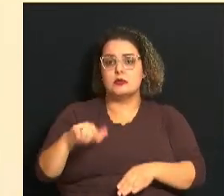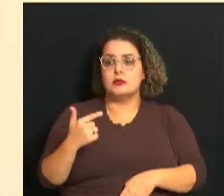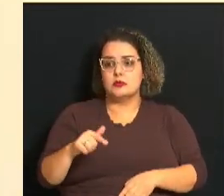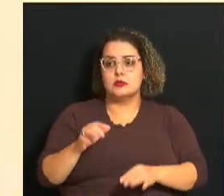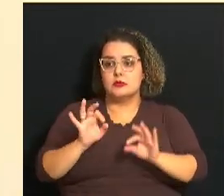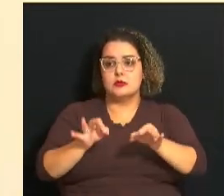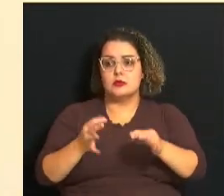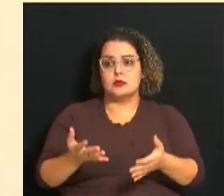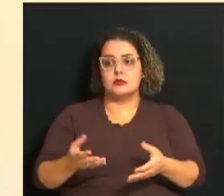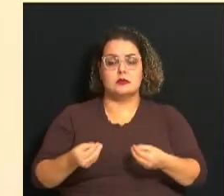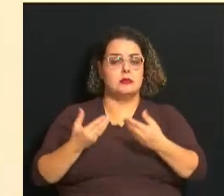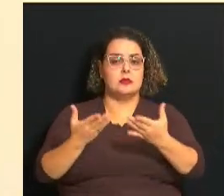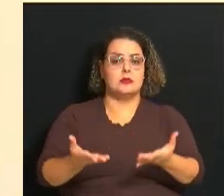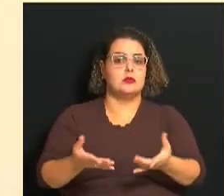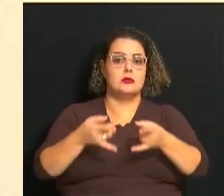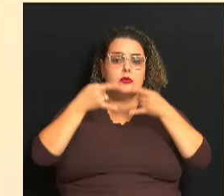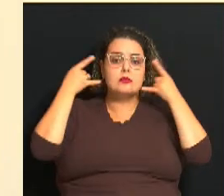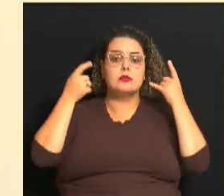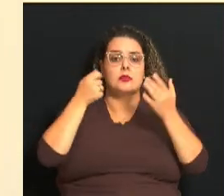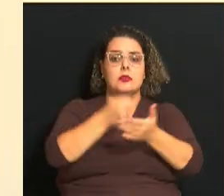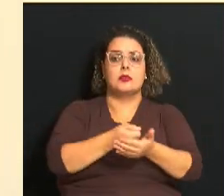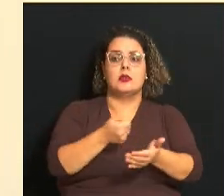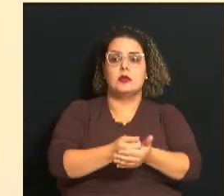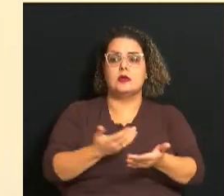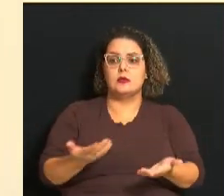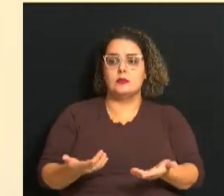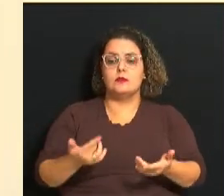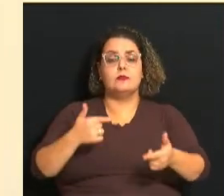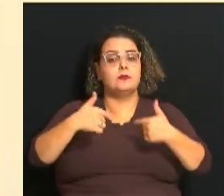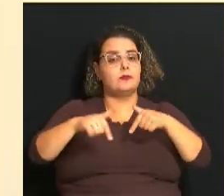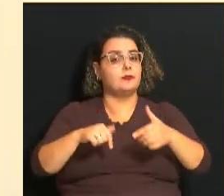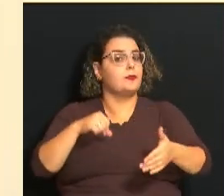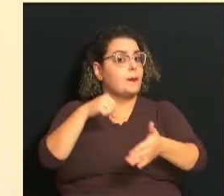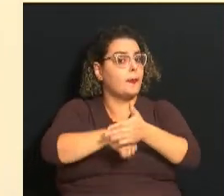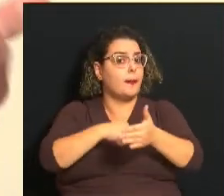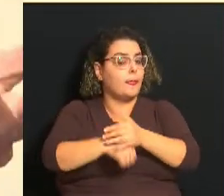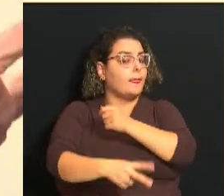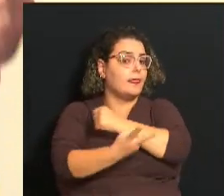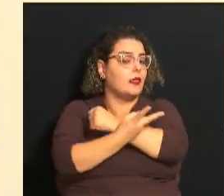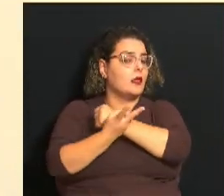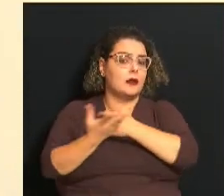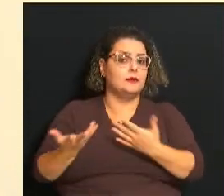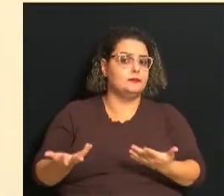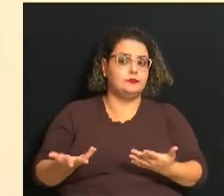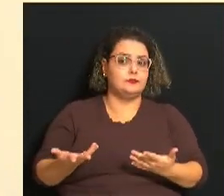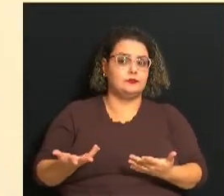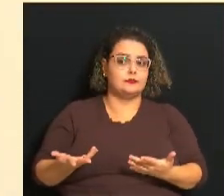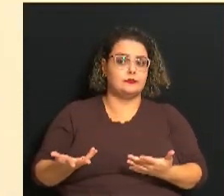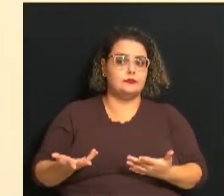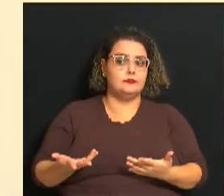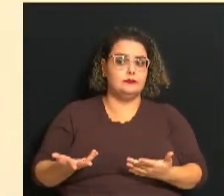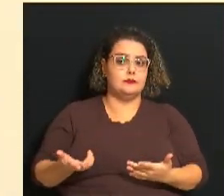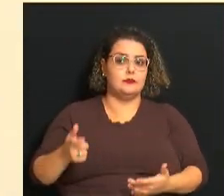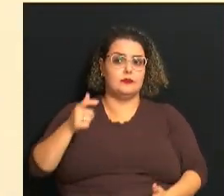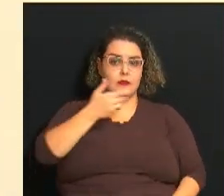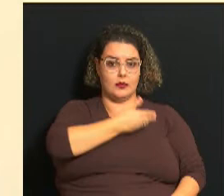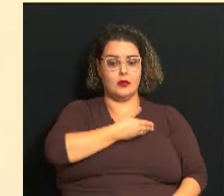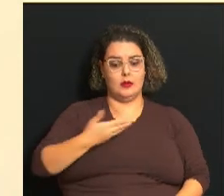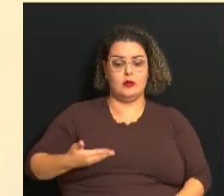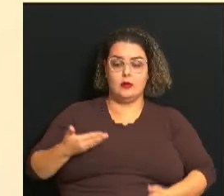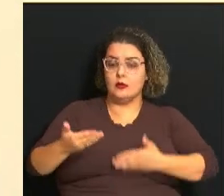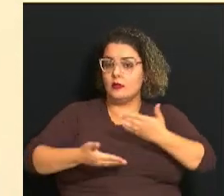certo não tava dado que a máscara obrigatório é o trabalhador lutando para se proteger enquanto ele né como o servidor público